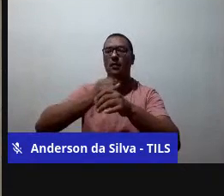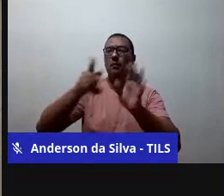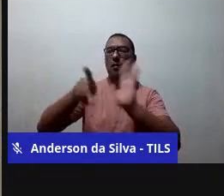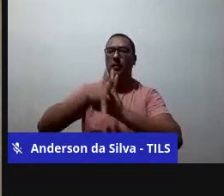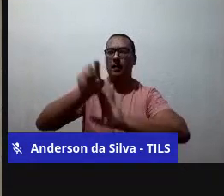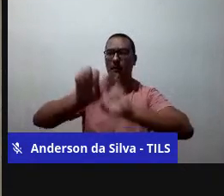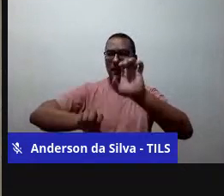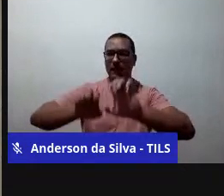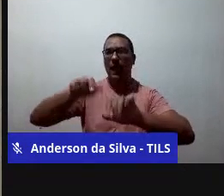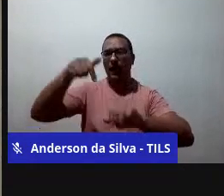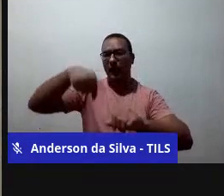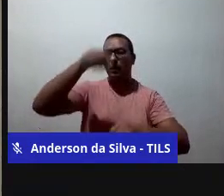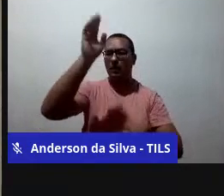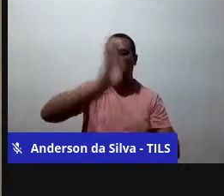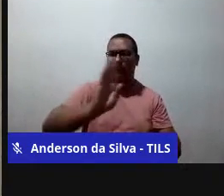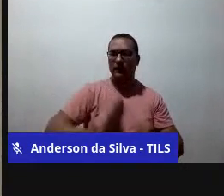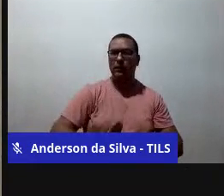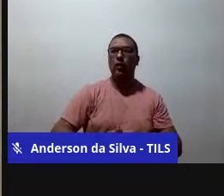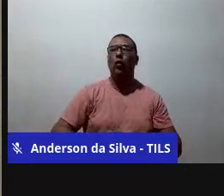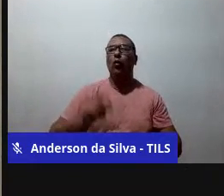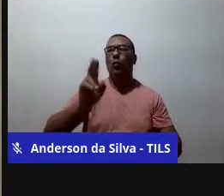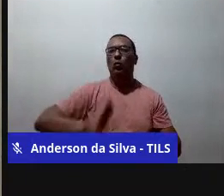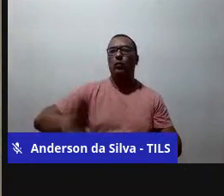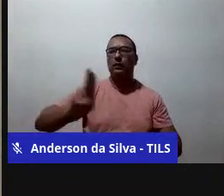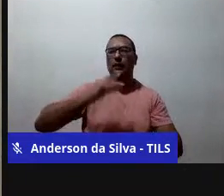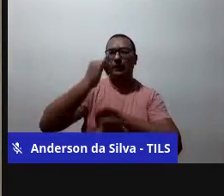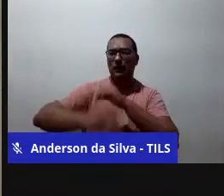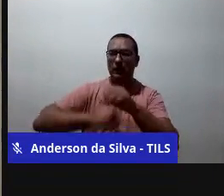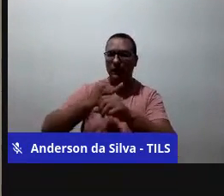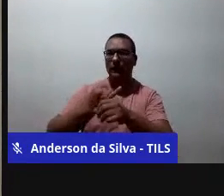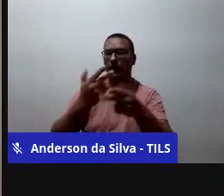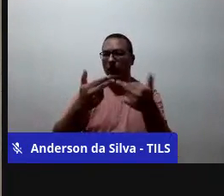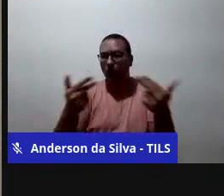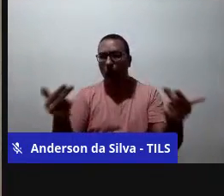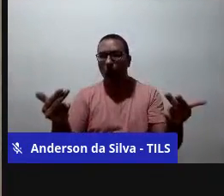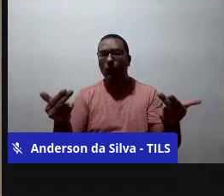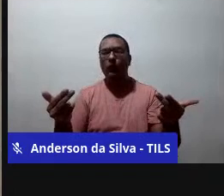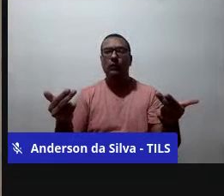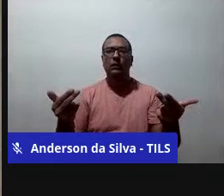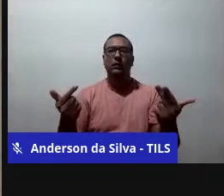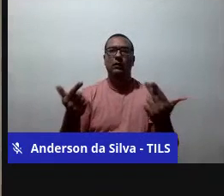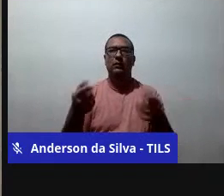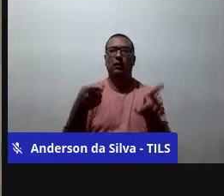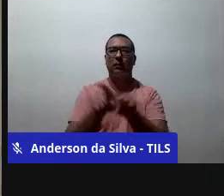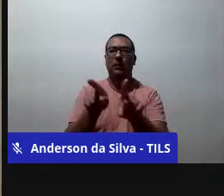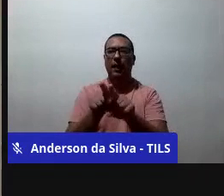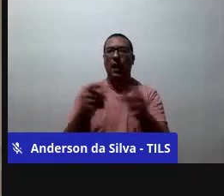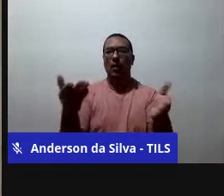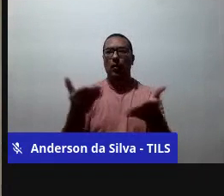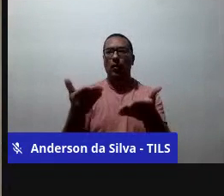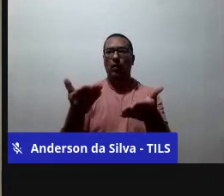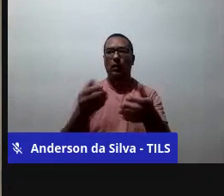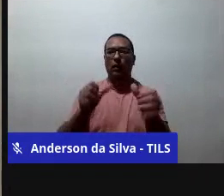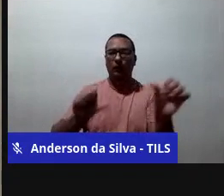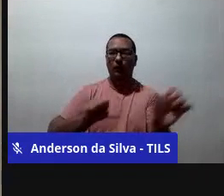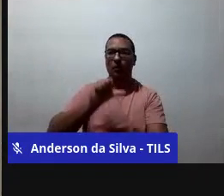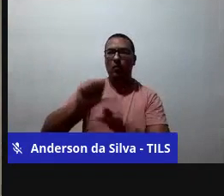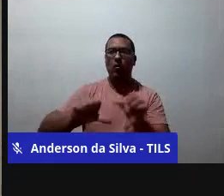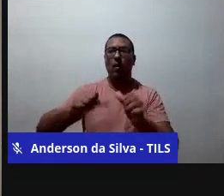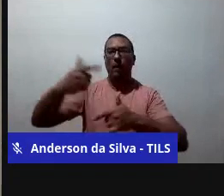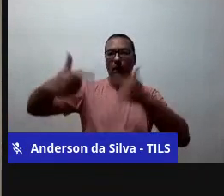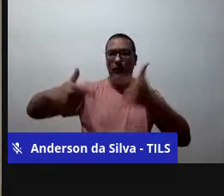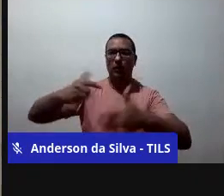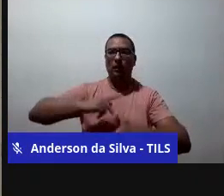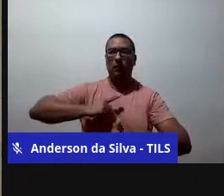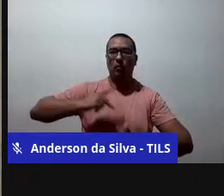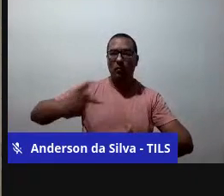Aqui no Brasil, inicialmente, era internet das coisas, que hoje também, agora, nova política pública já é de transformação